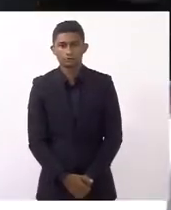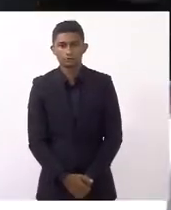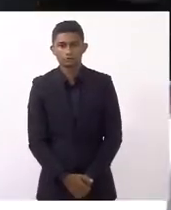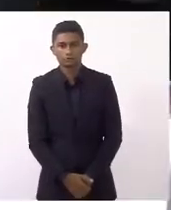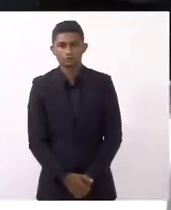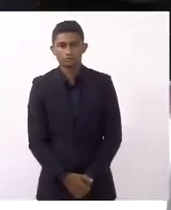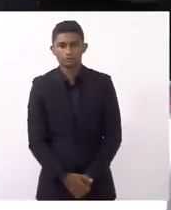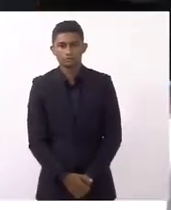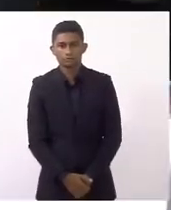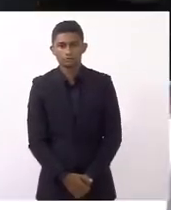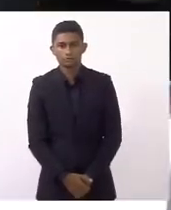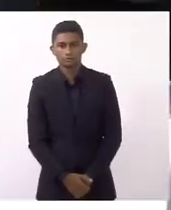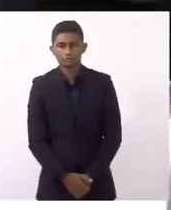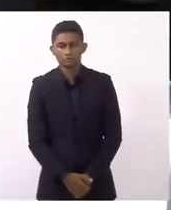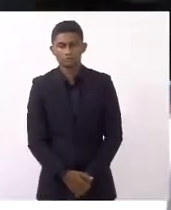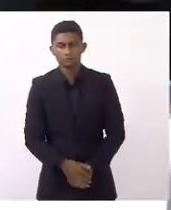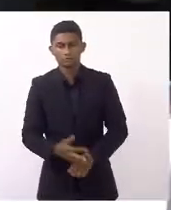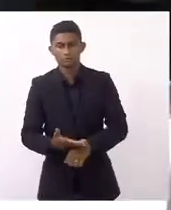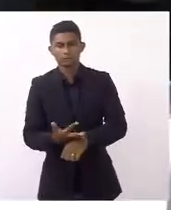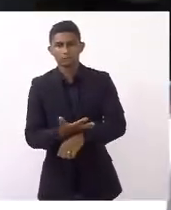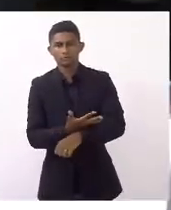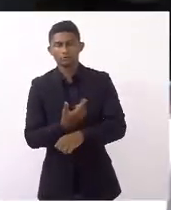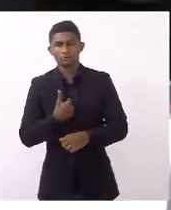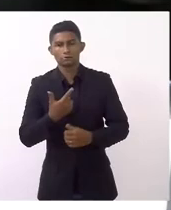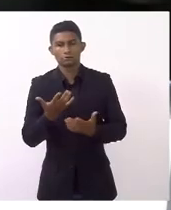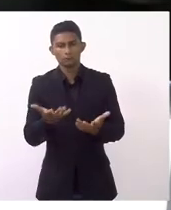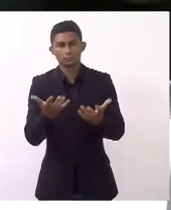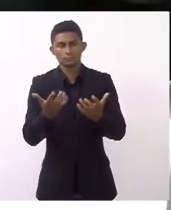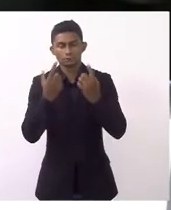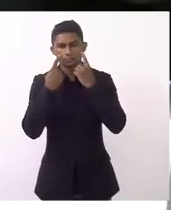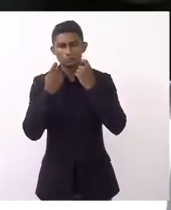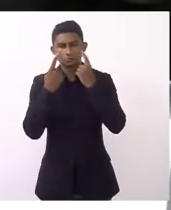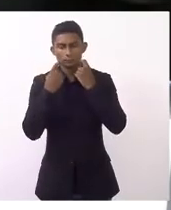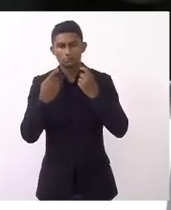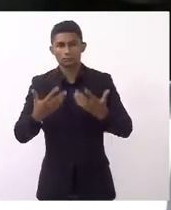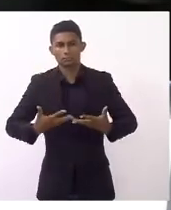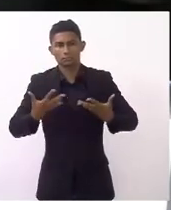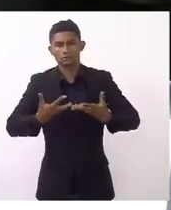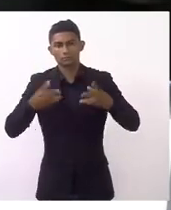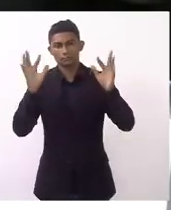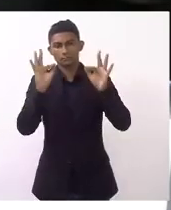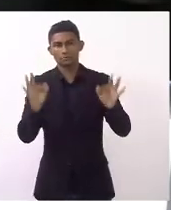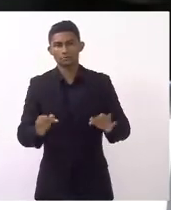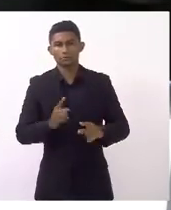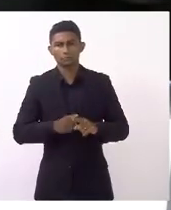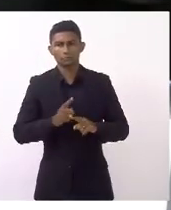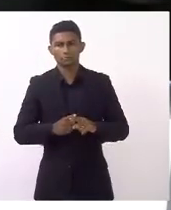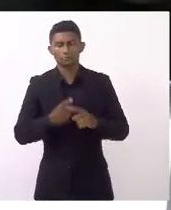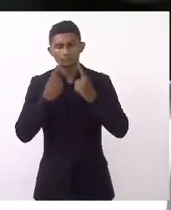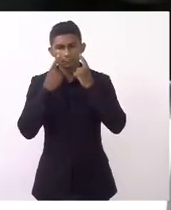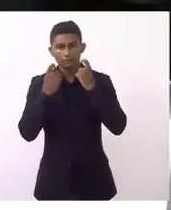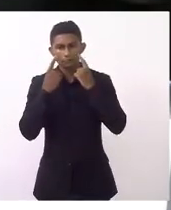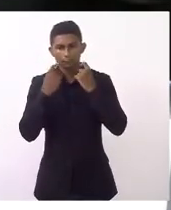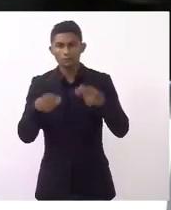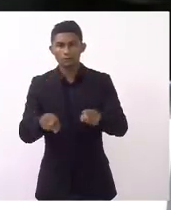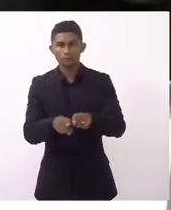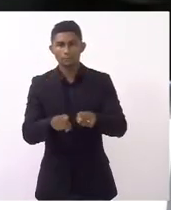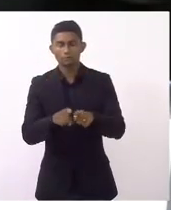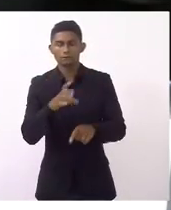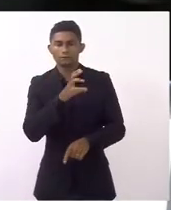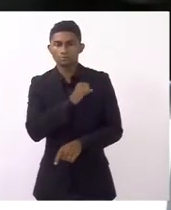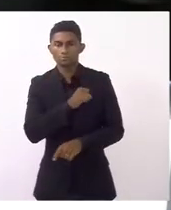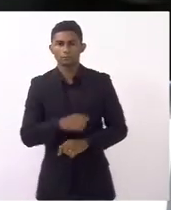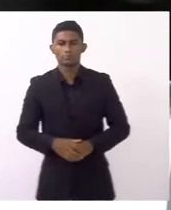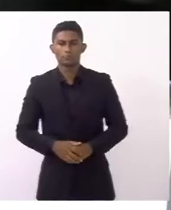E ai com sou muito grande o que ela até chorar de alegria o cachorro também é amor